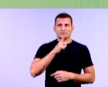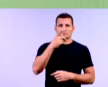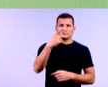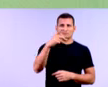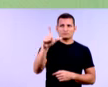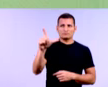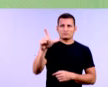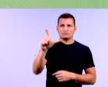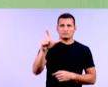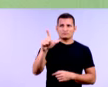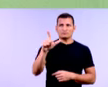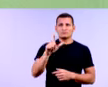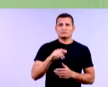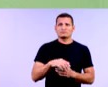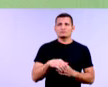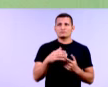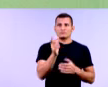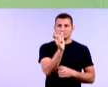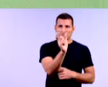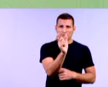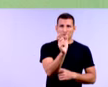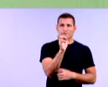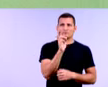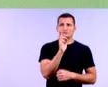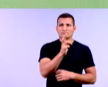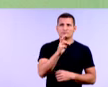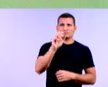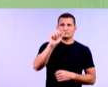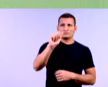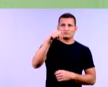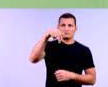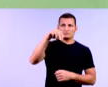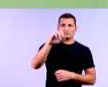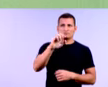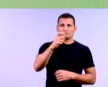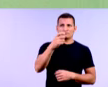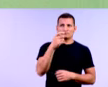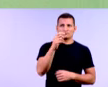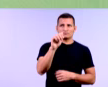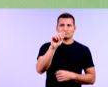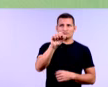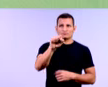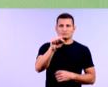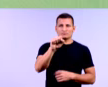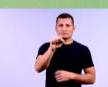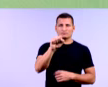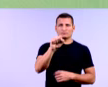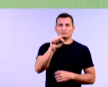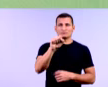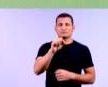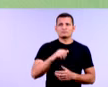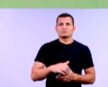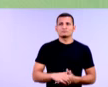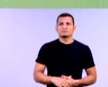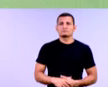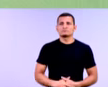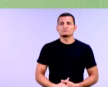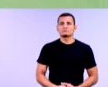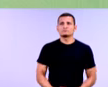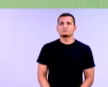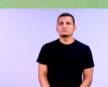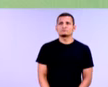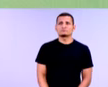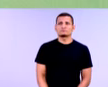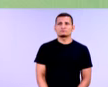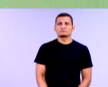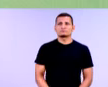seguirão anexas. Então, anexas seguirão as fotocópias. Agora, se